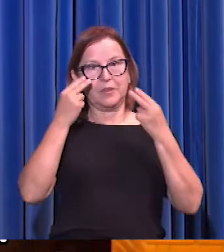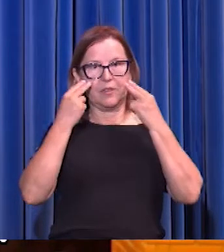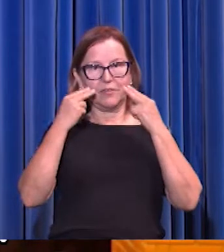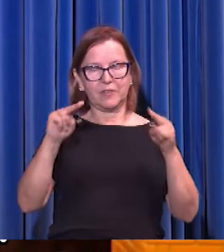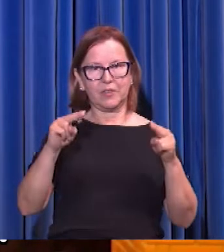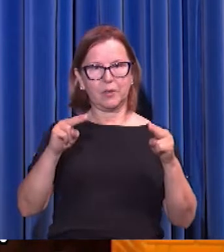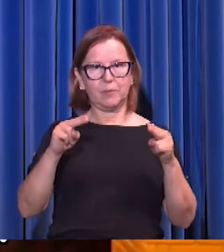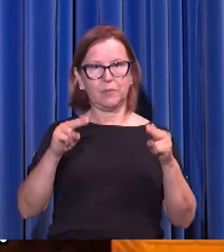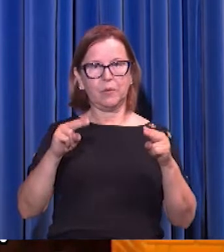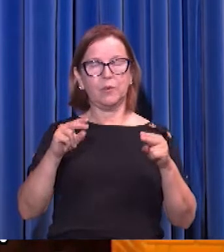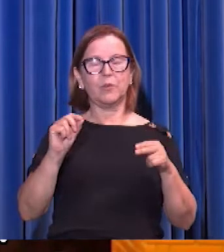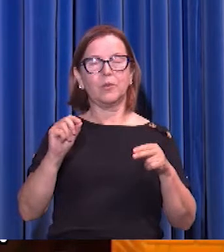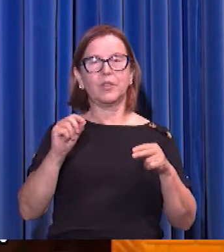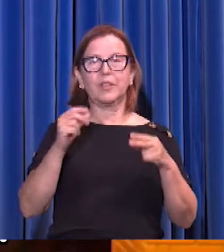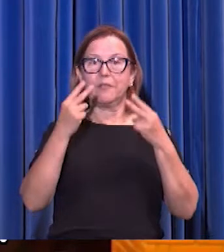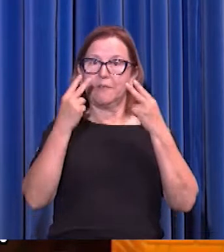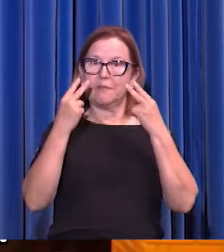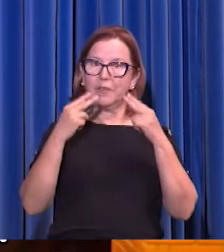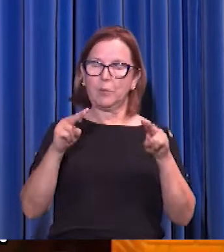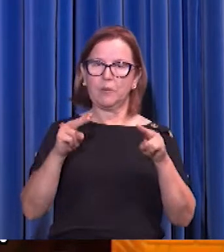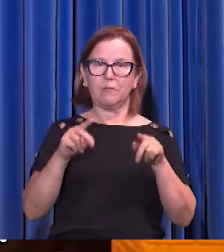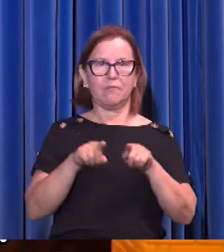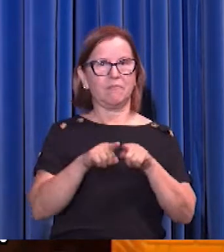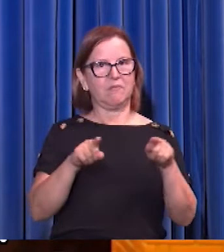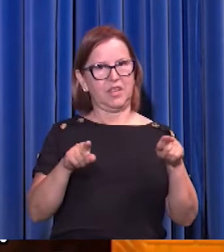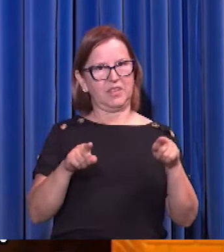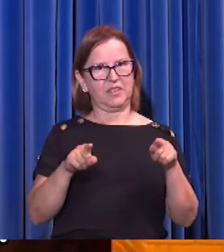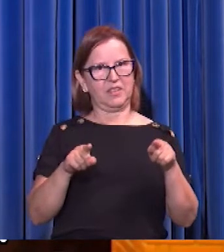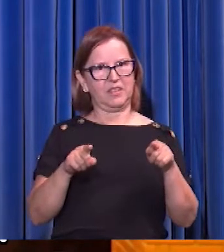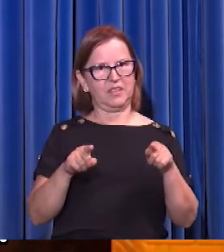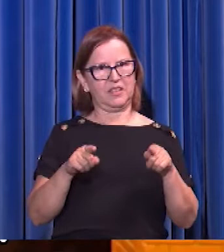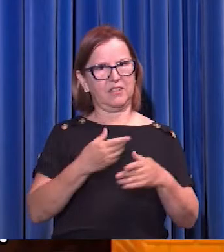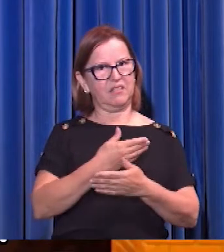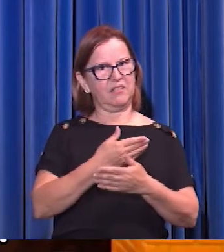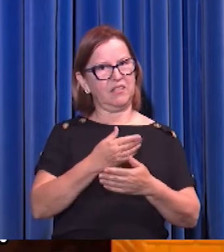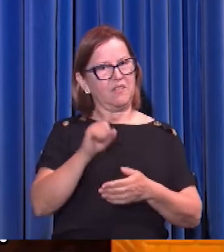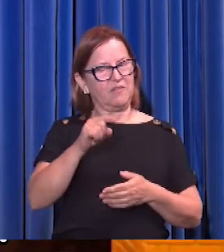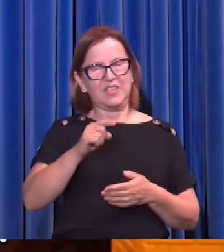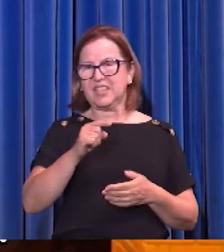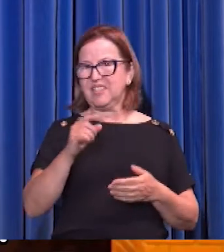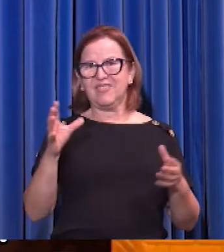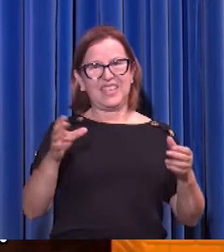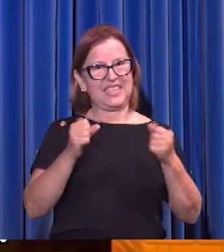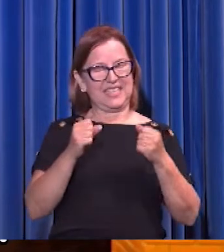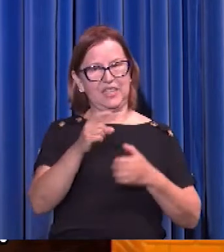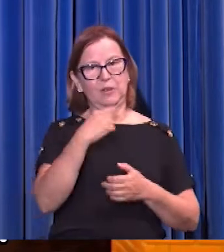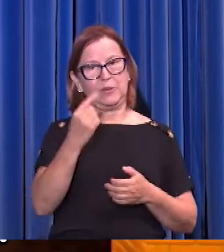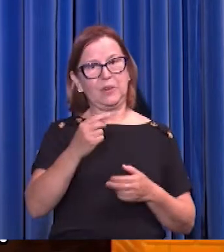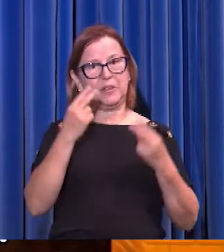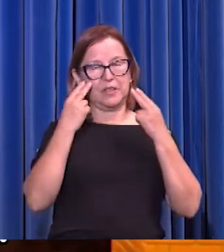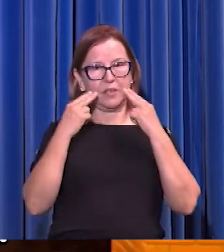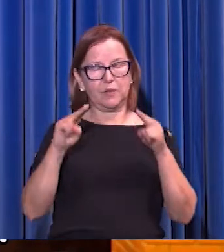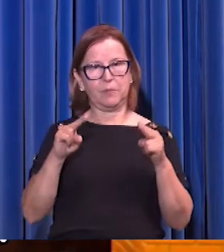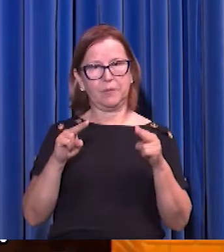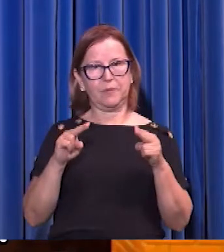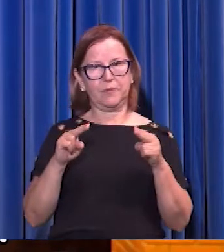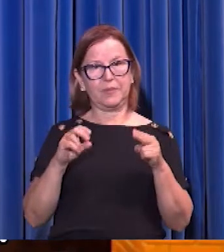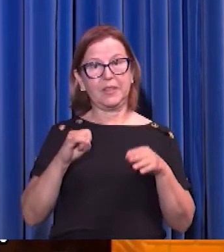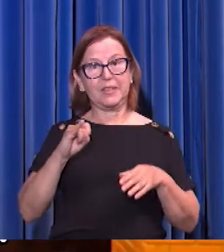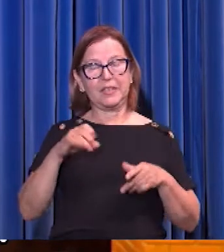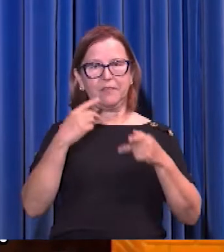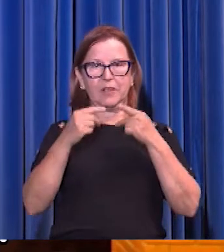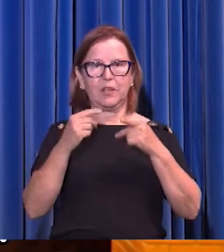que temos visto. Contudo, não aceitais o nosso testemunho. Se tratando de coisas